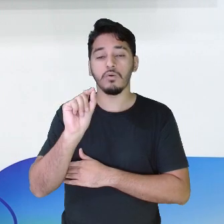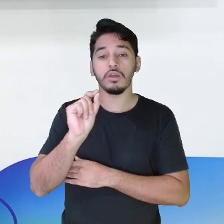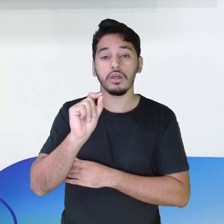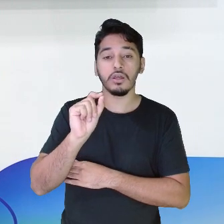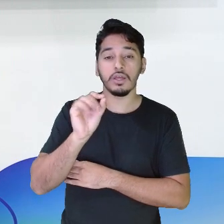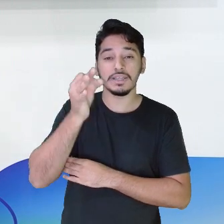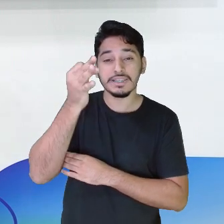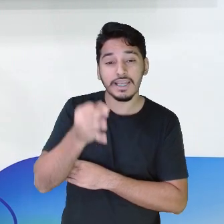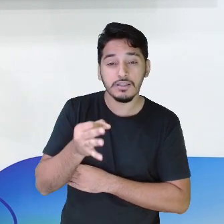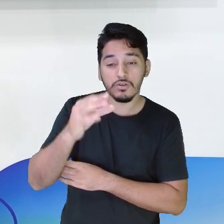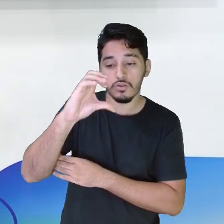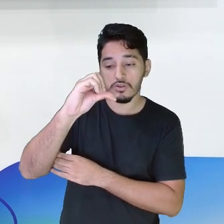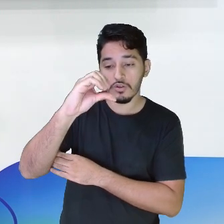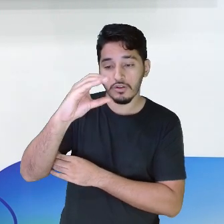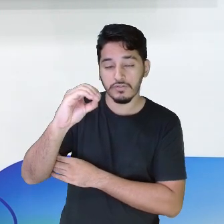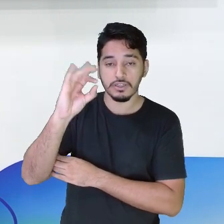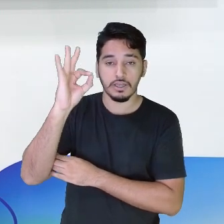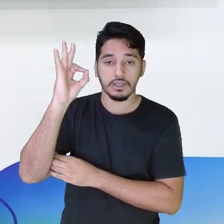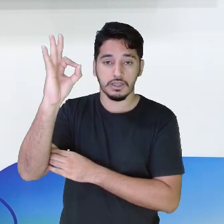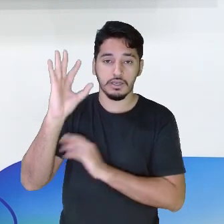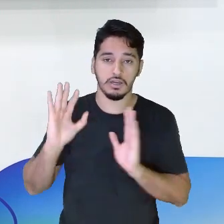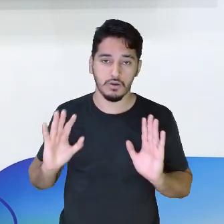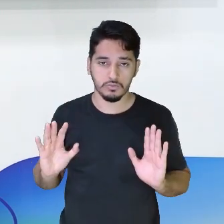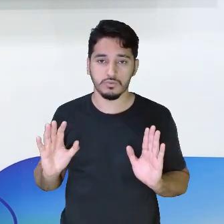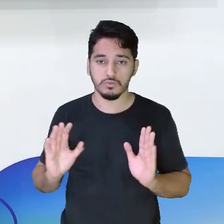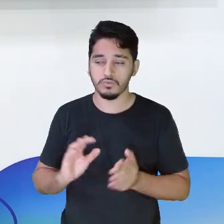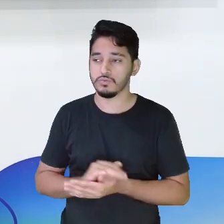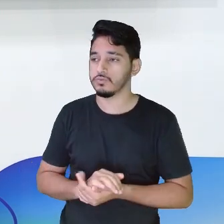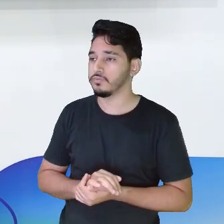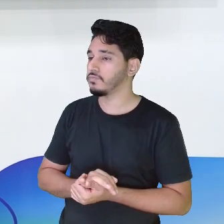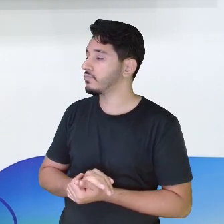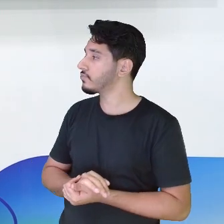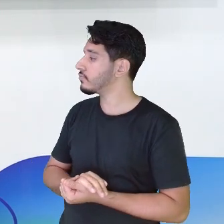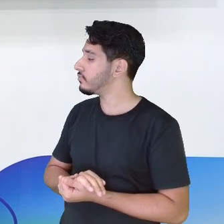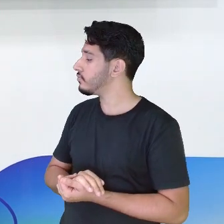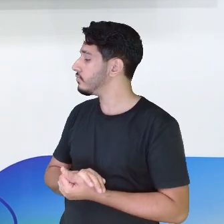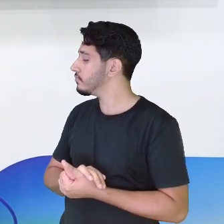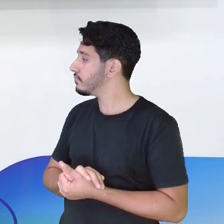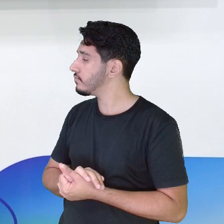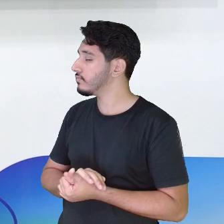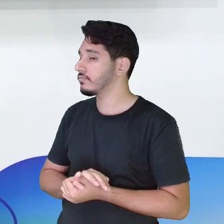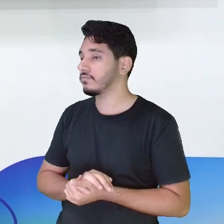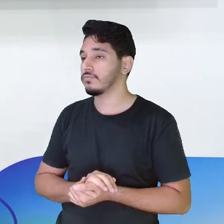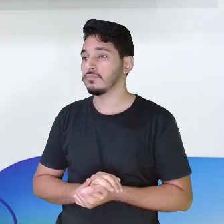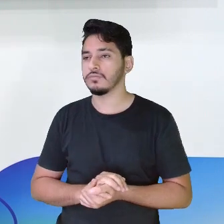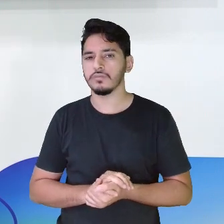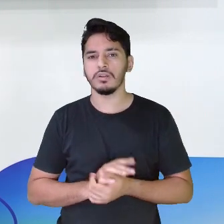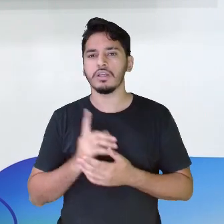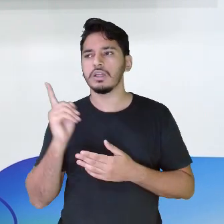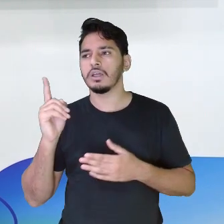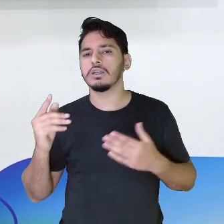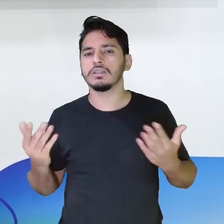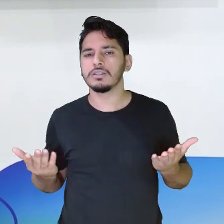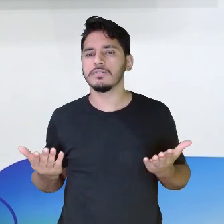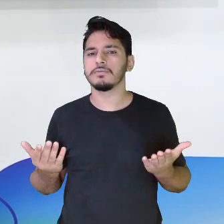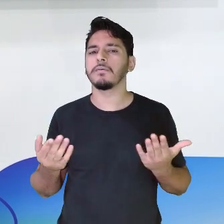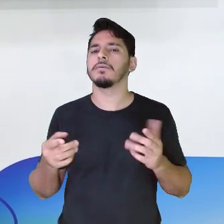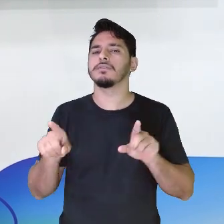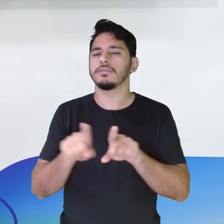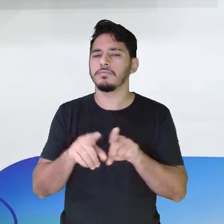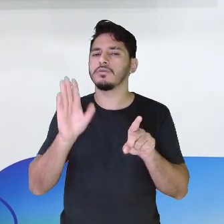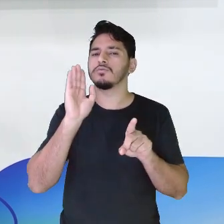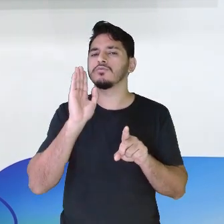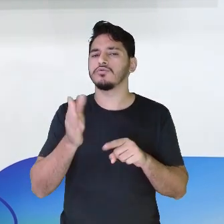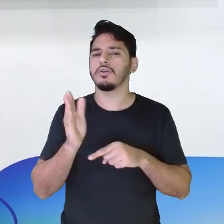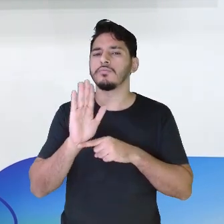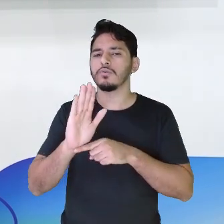exatamente 90 graus. E esse daqui, esse eu também já